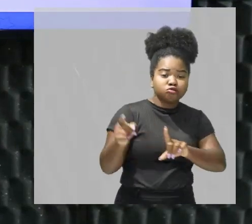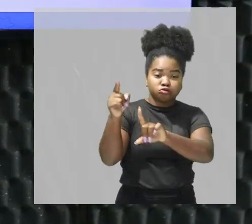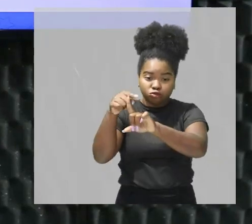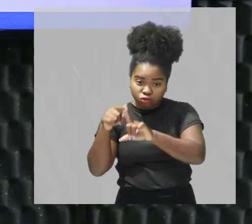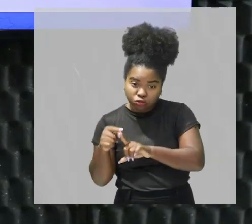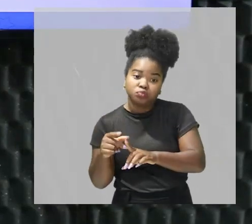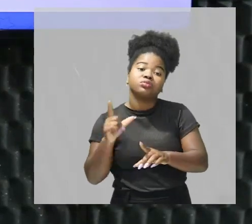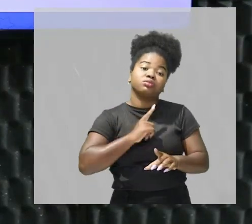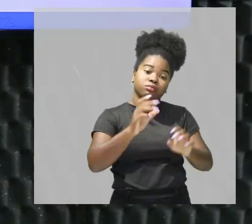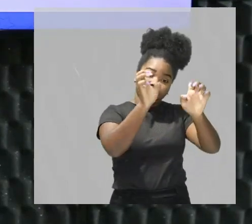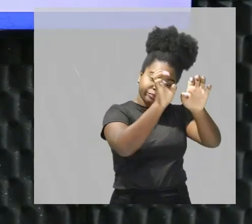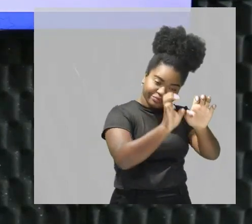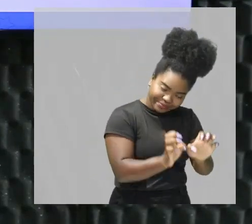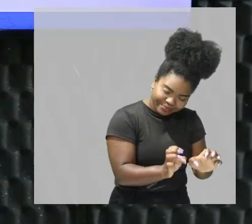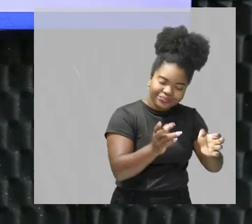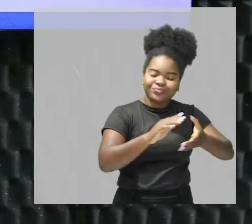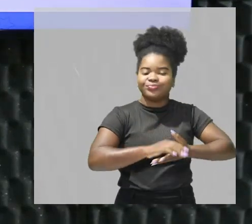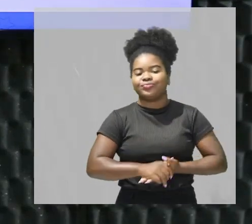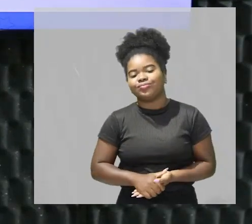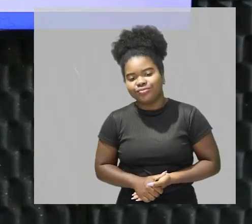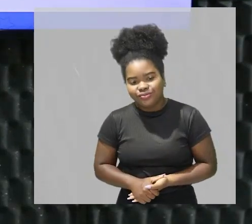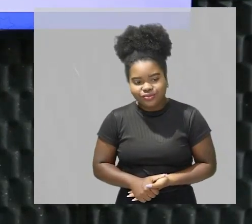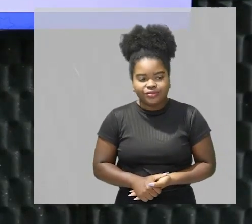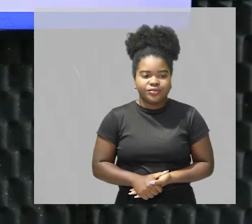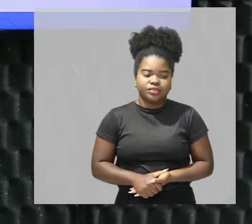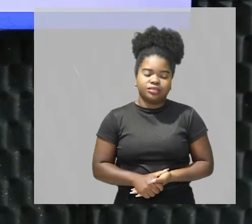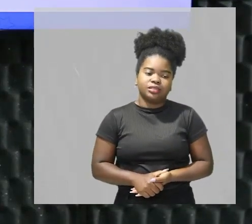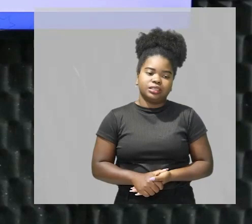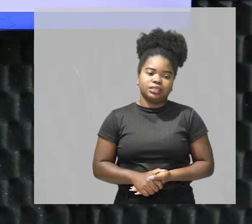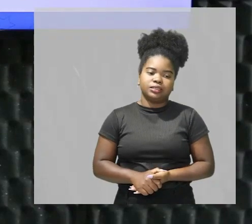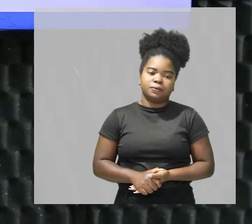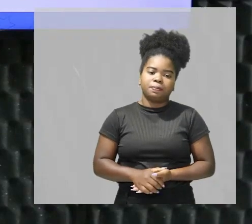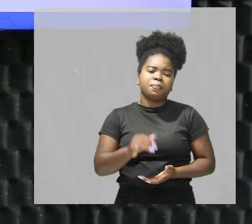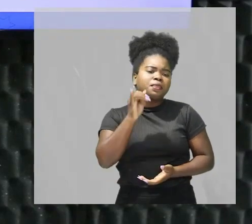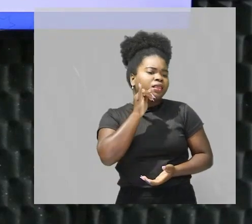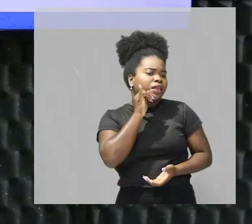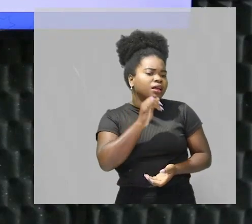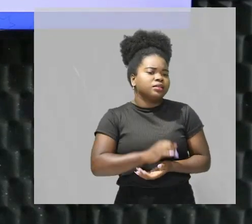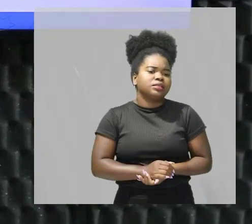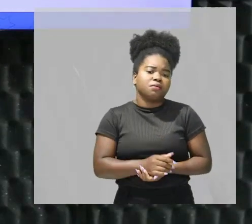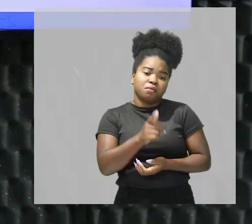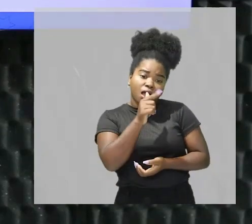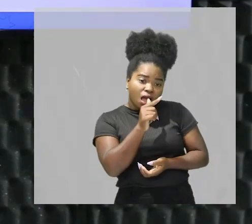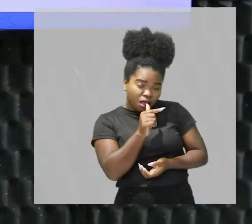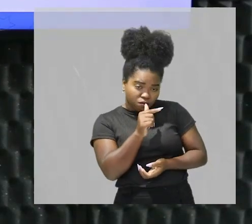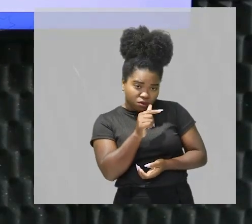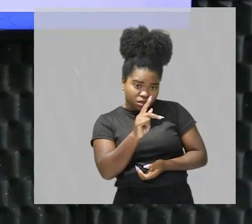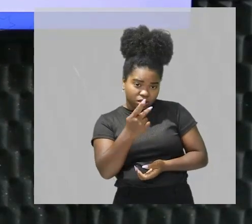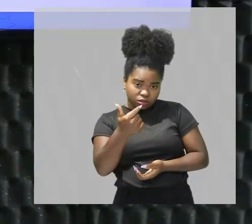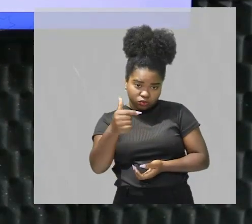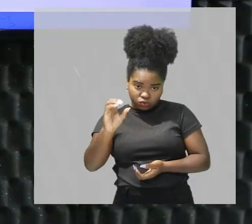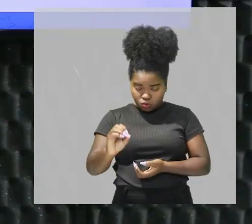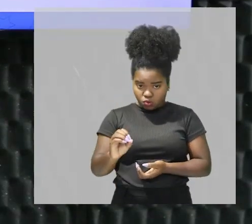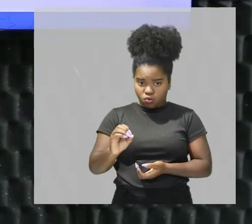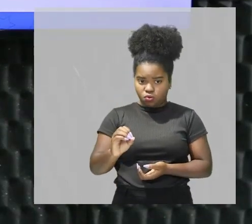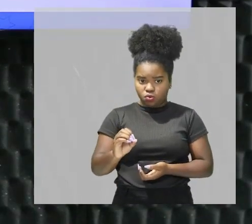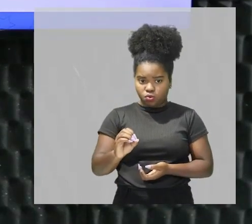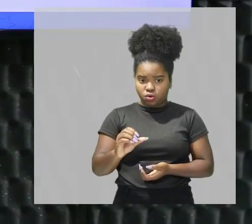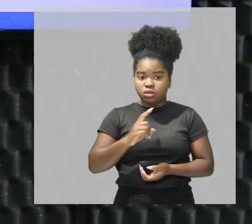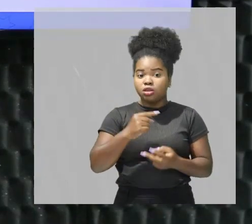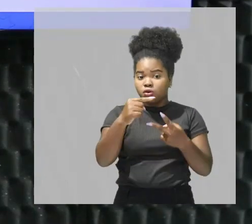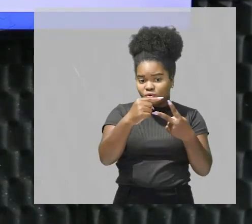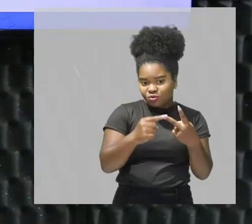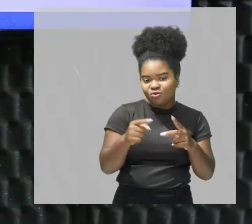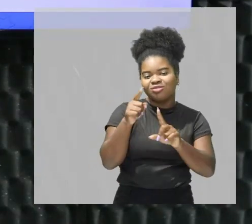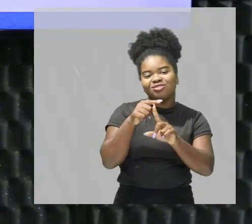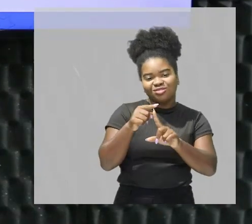átomos que estão presentes no composto. Por exemplo, no caso da água, H2O, eu tenho dois tipos de